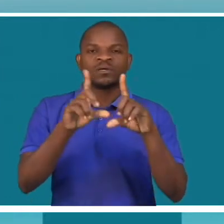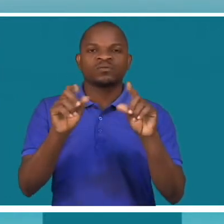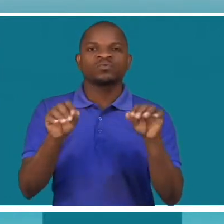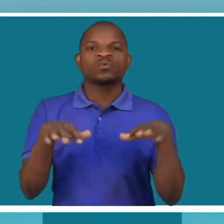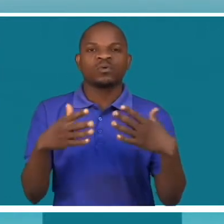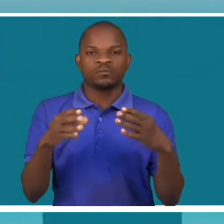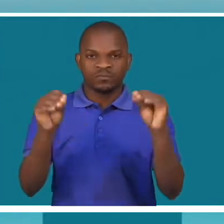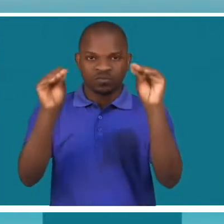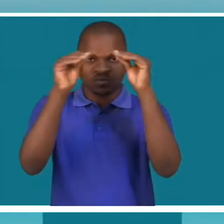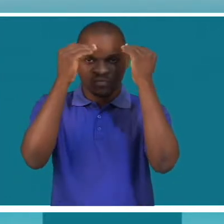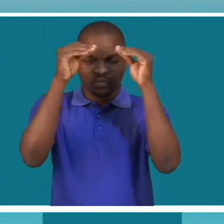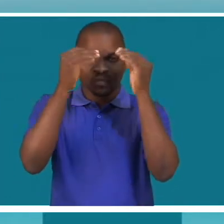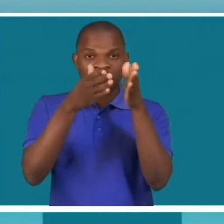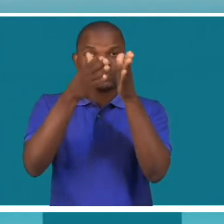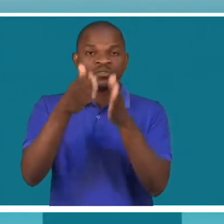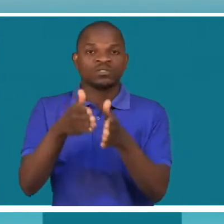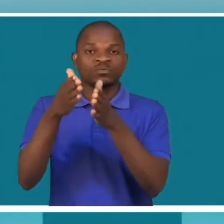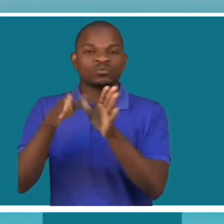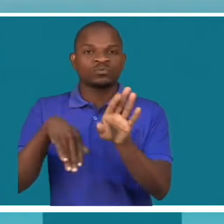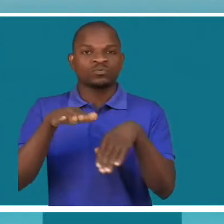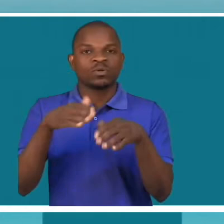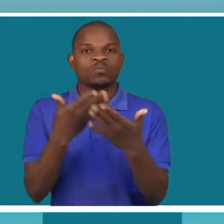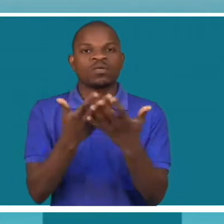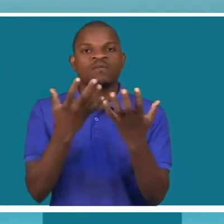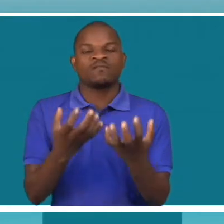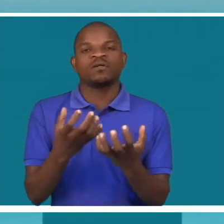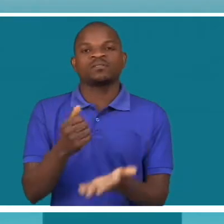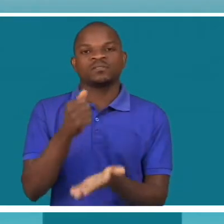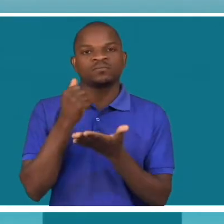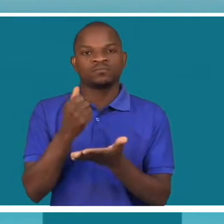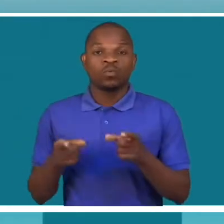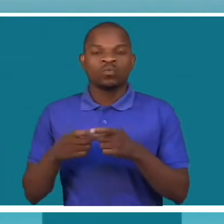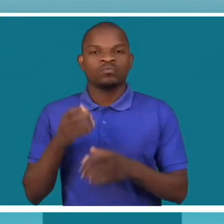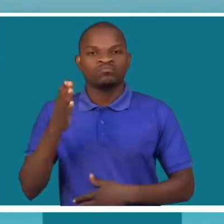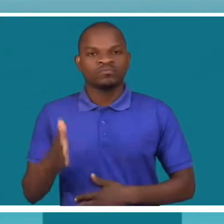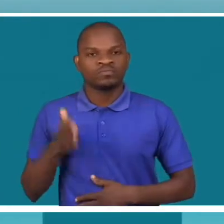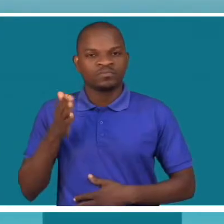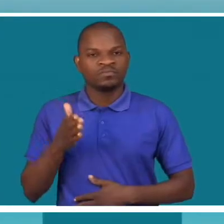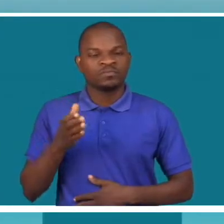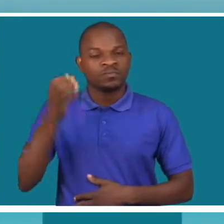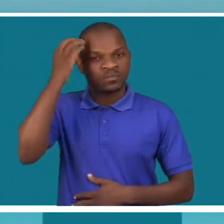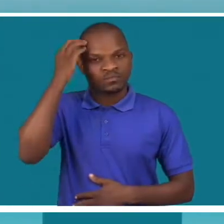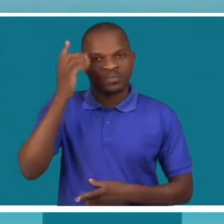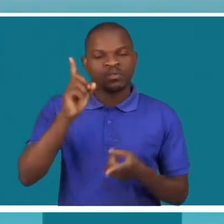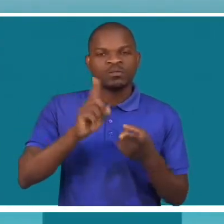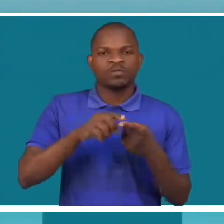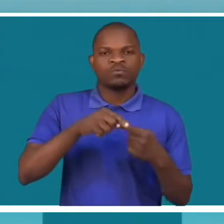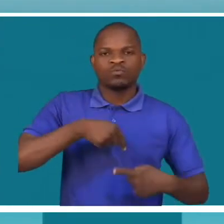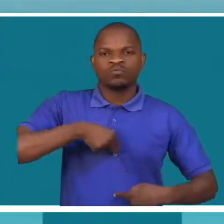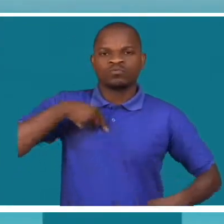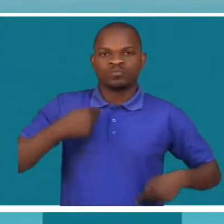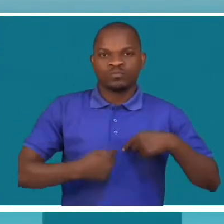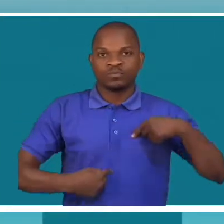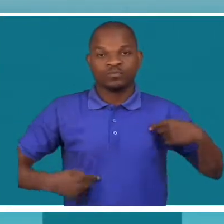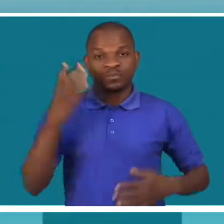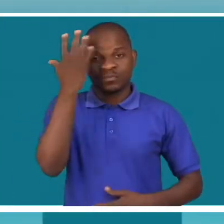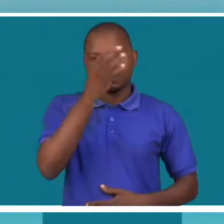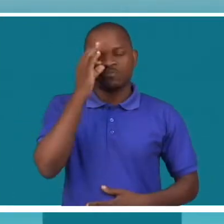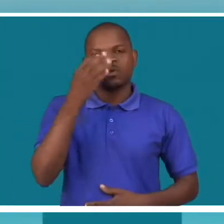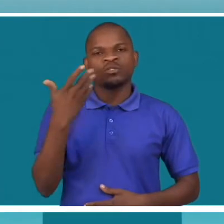a formação dos jogadores porque não há condições. Os clubes Ferroviário do Maputo e Desportivo